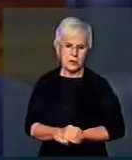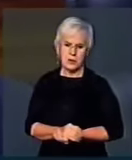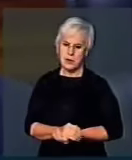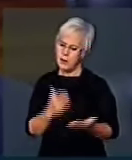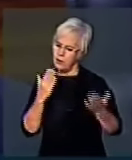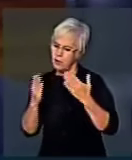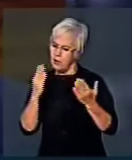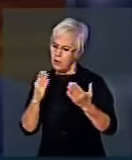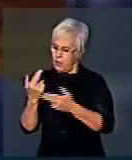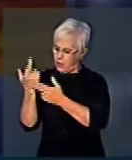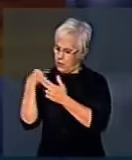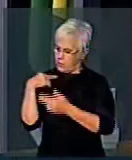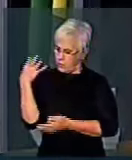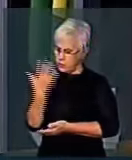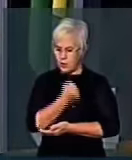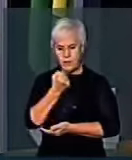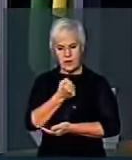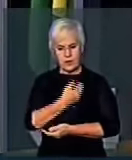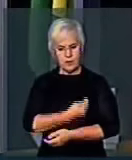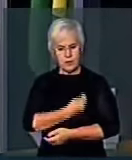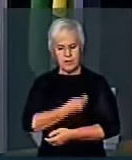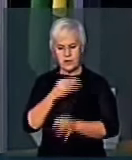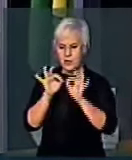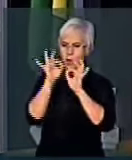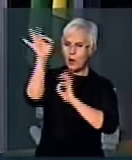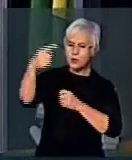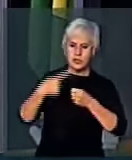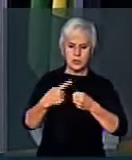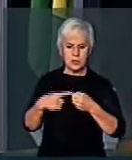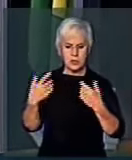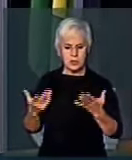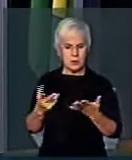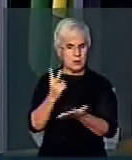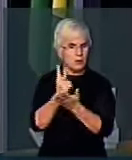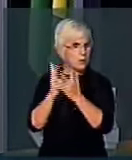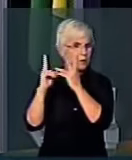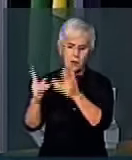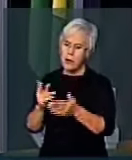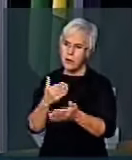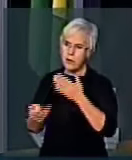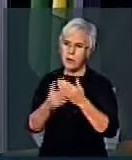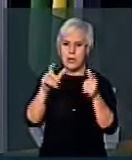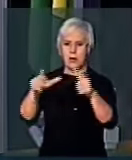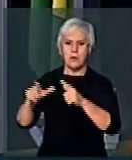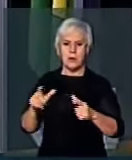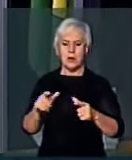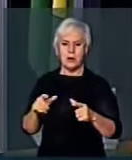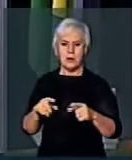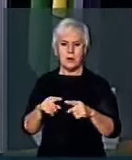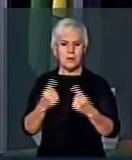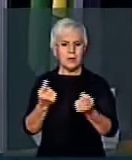de salvar uma vida no município distante, como por exemplo Maracapuru, no Amazonas, exatamente a mesma coisa. Por quê? Não tem